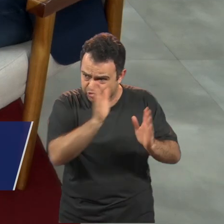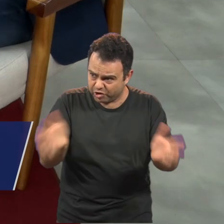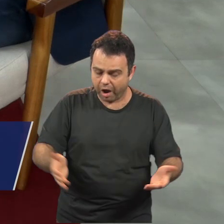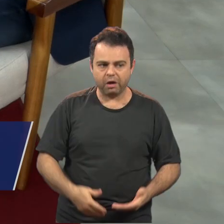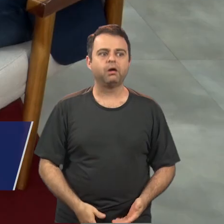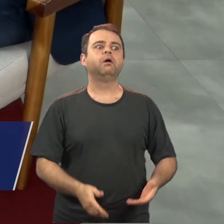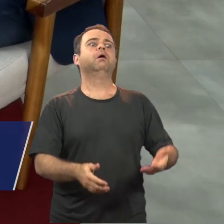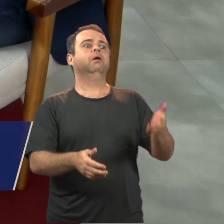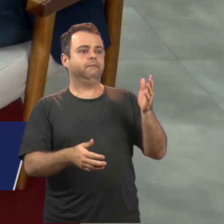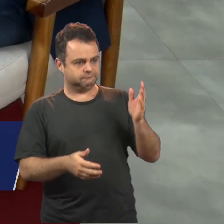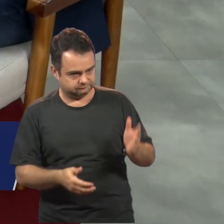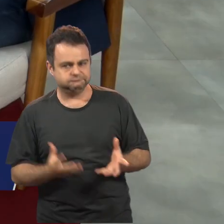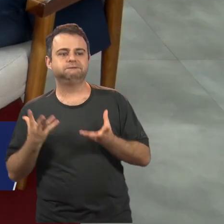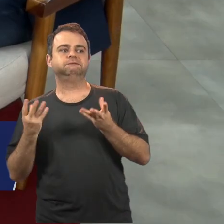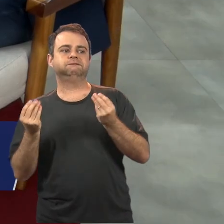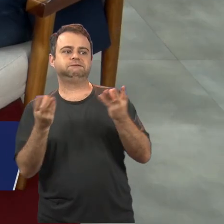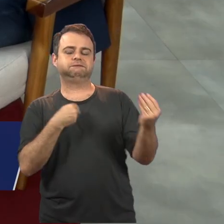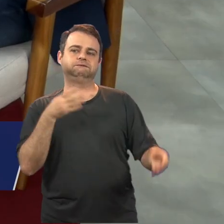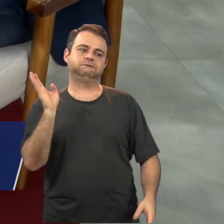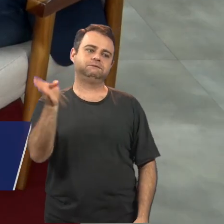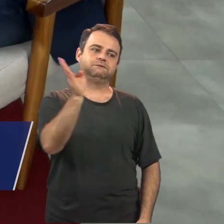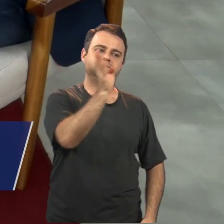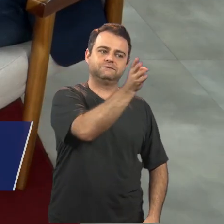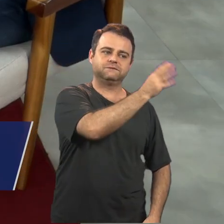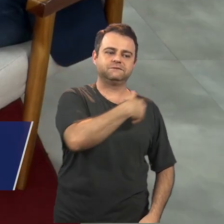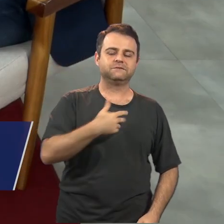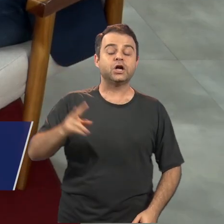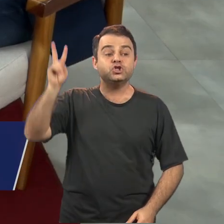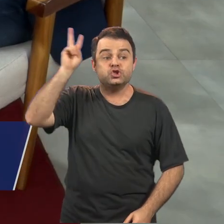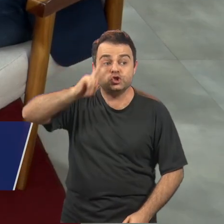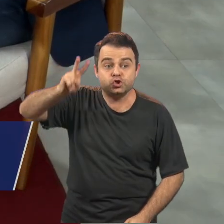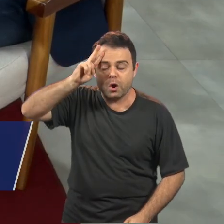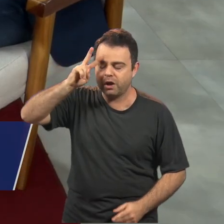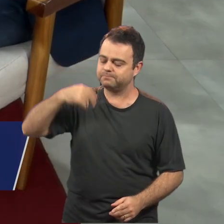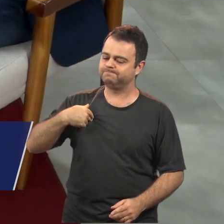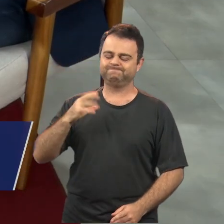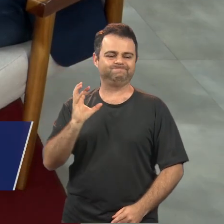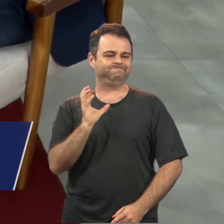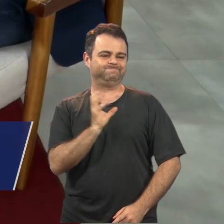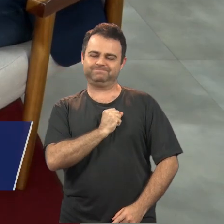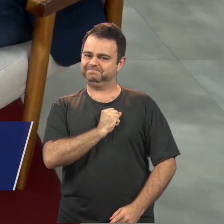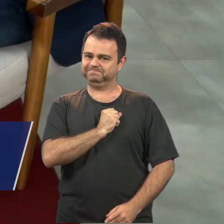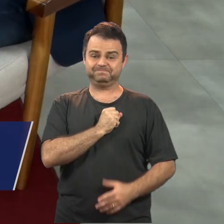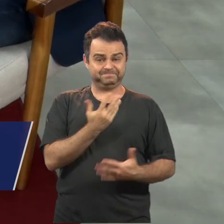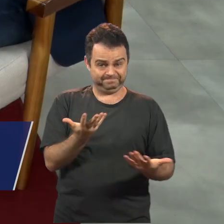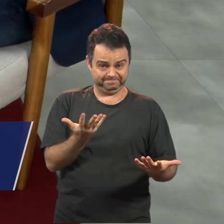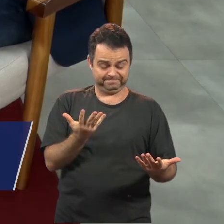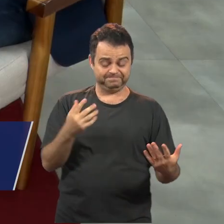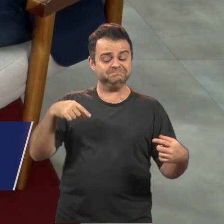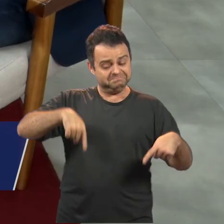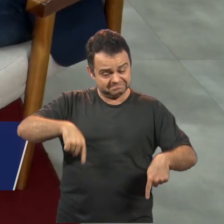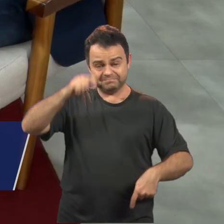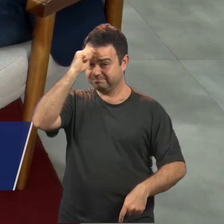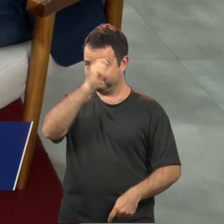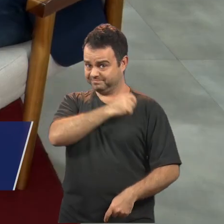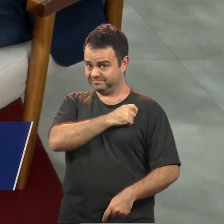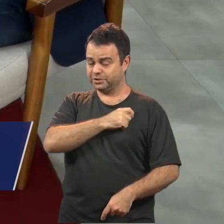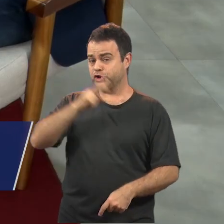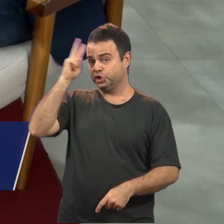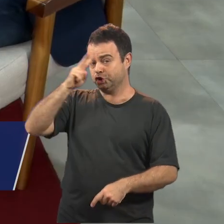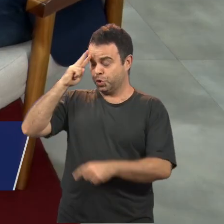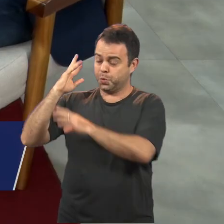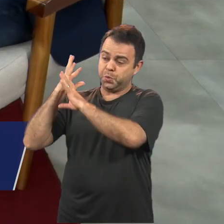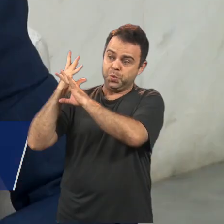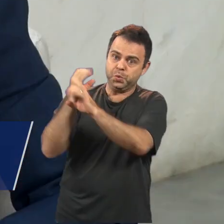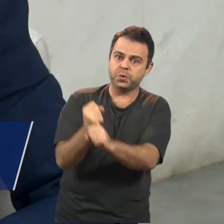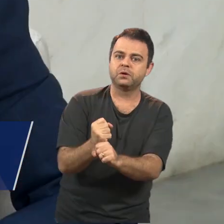Ah, muito. Primeiro que eu sou apaixonado por história, tá? Apaixonado. E a história de Rio Preto, eu digo que ela se entrelaça com a história